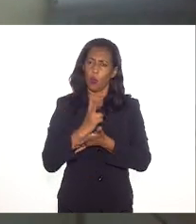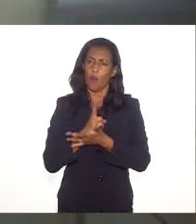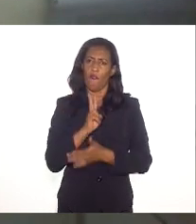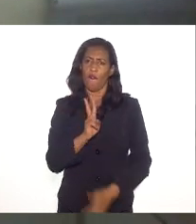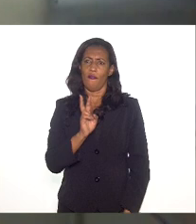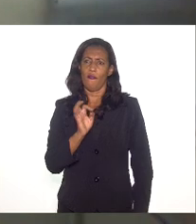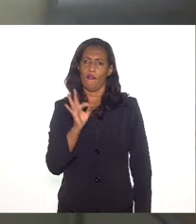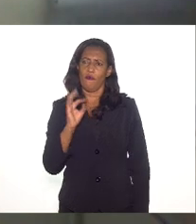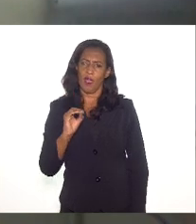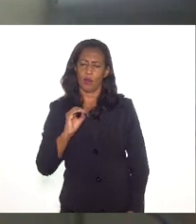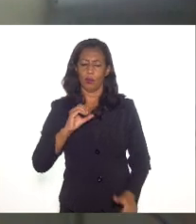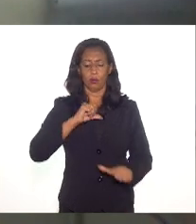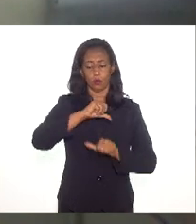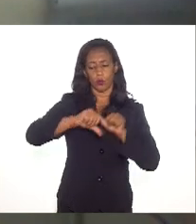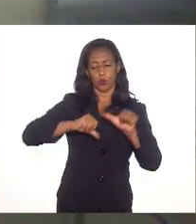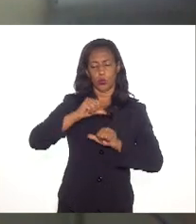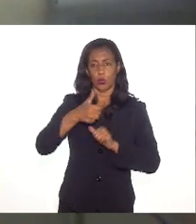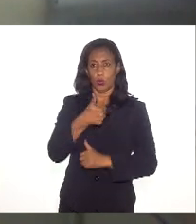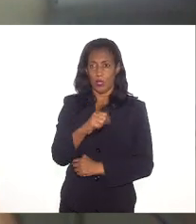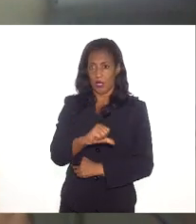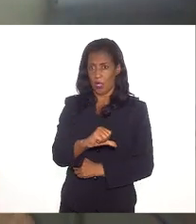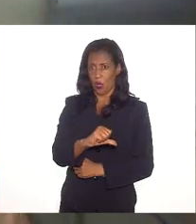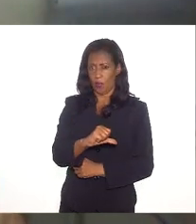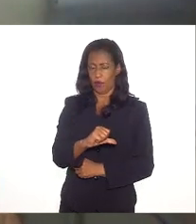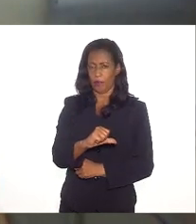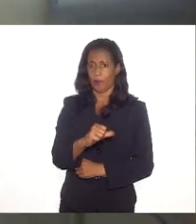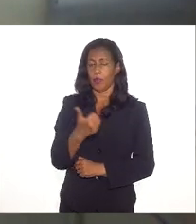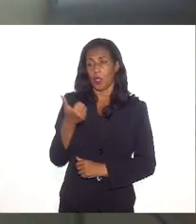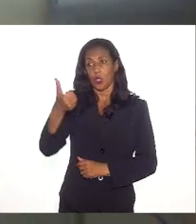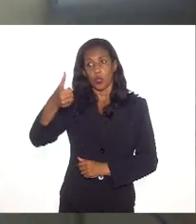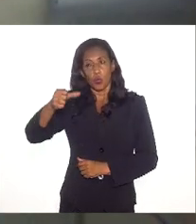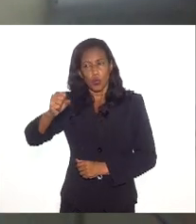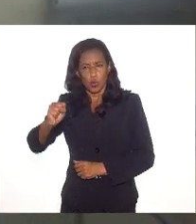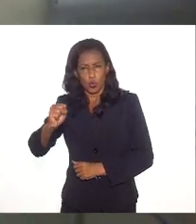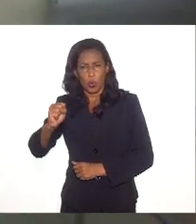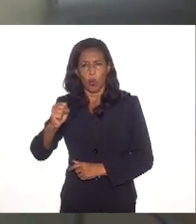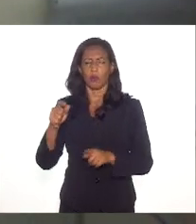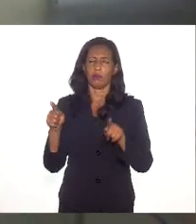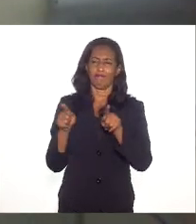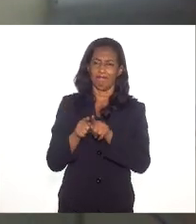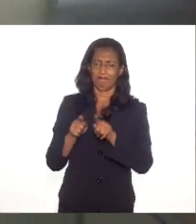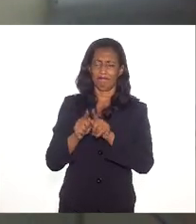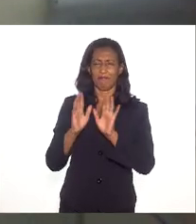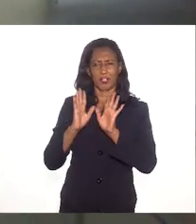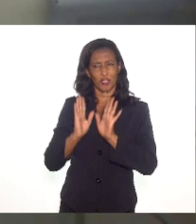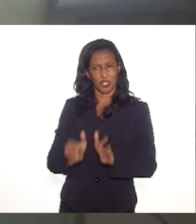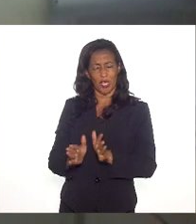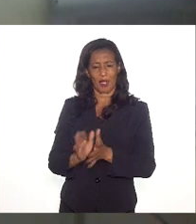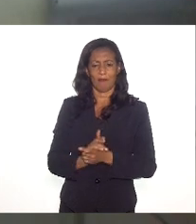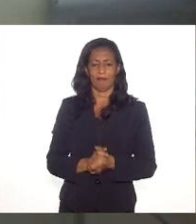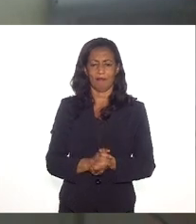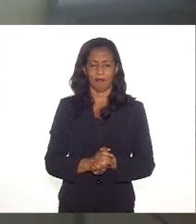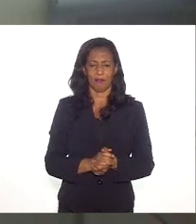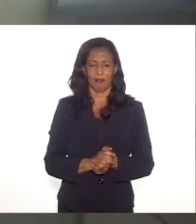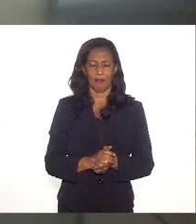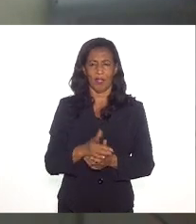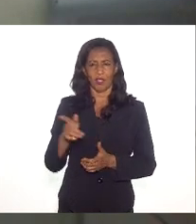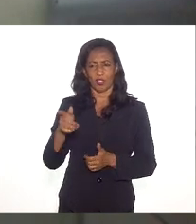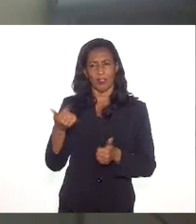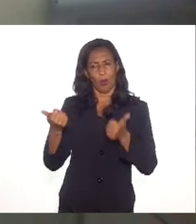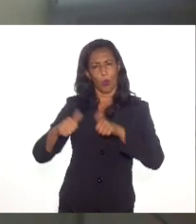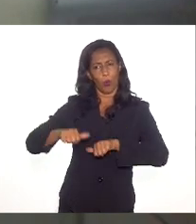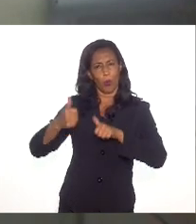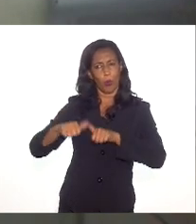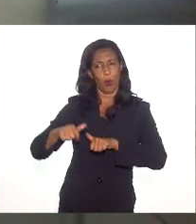no 19. O 18 já tinha sido mexido lá adiante, mas já está em fase de